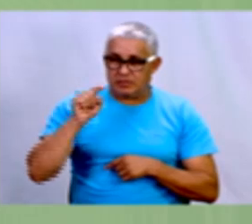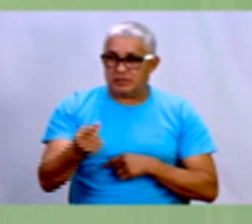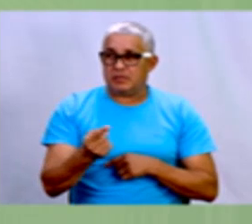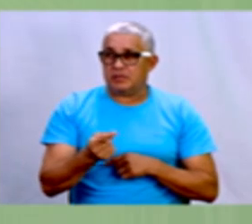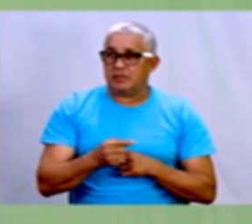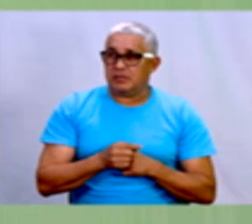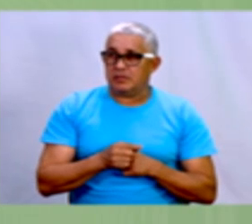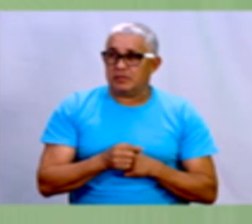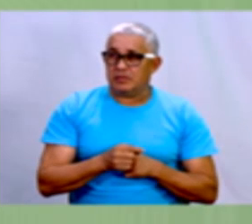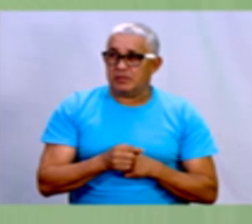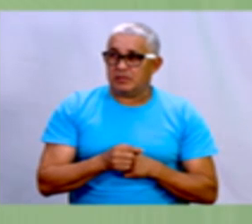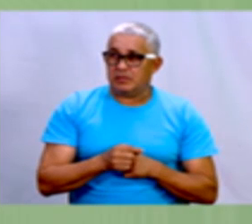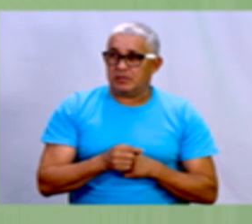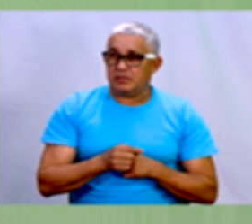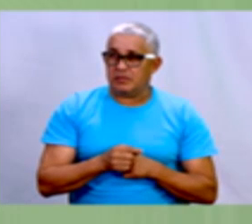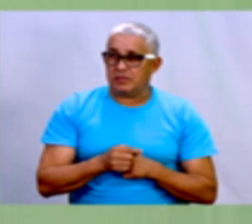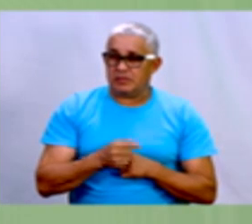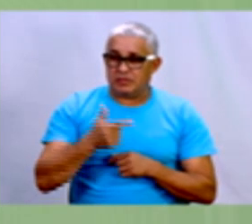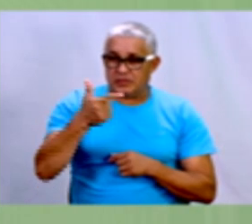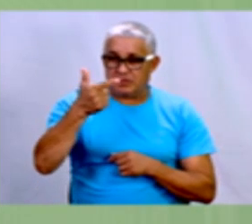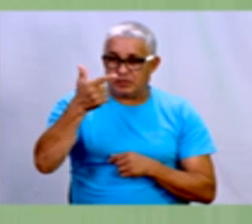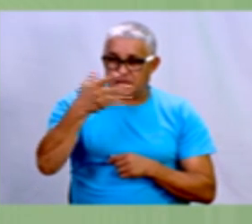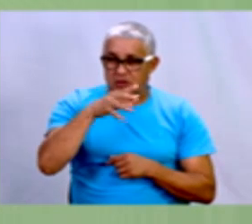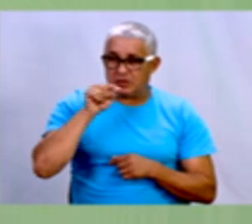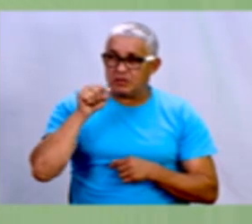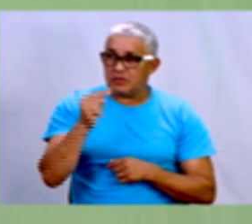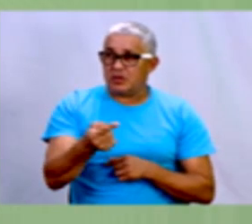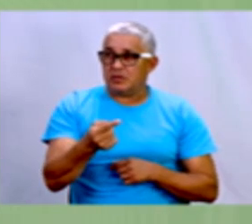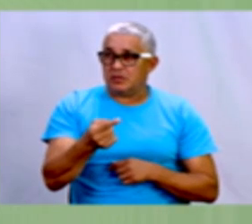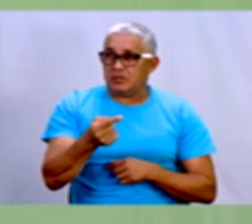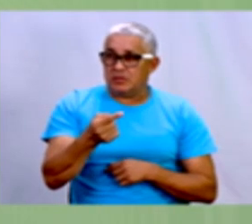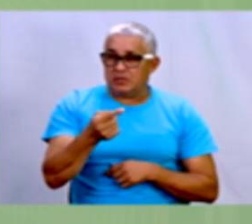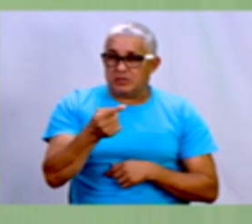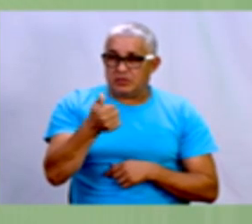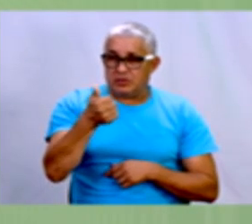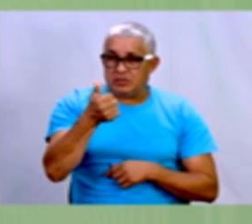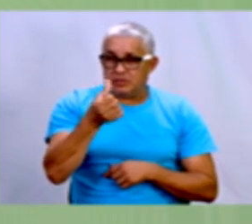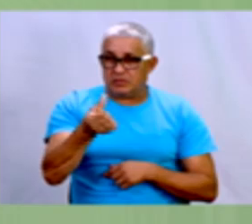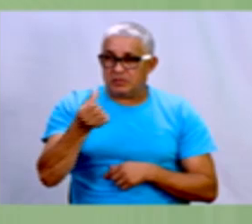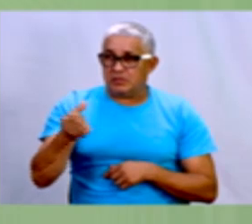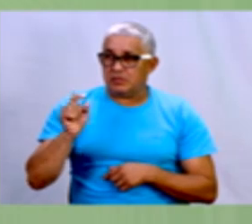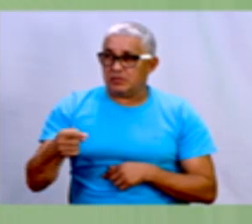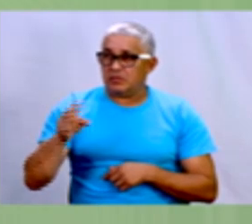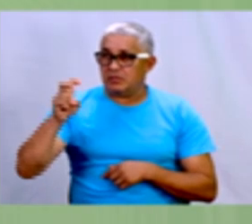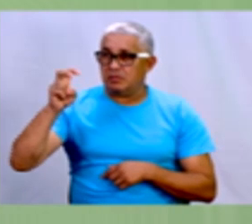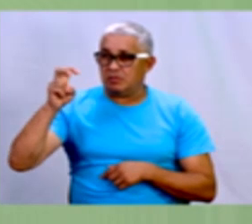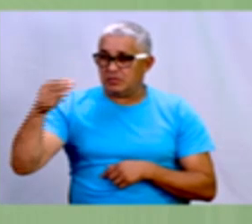gente faz 29 vezes 833,33, a gente tem